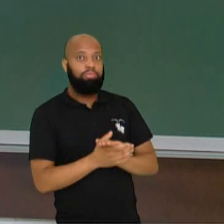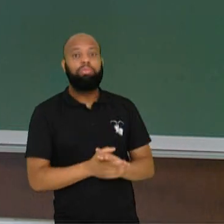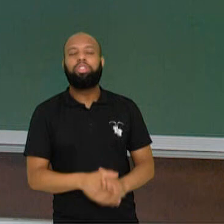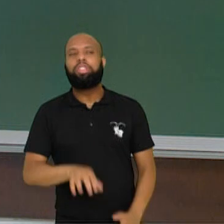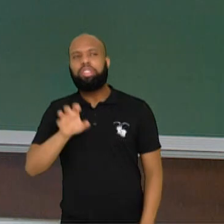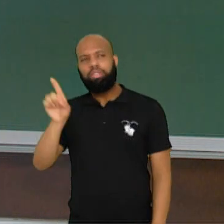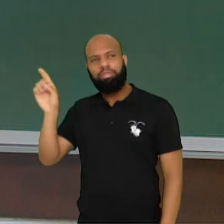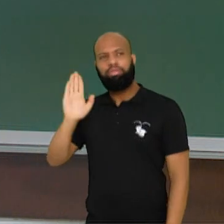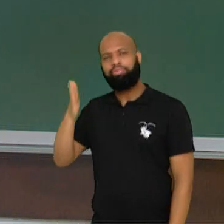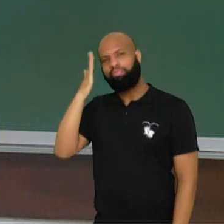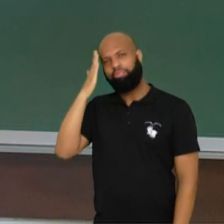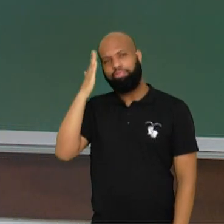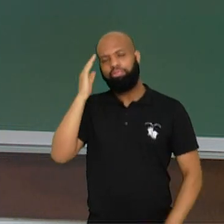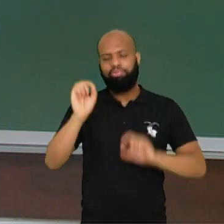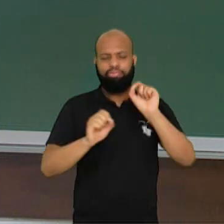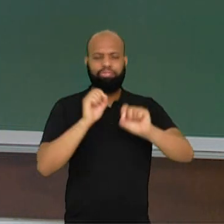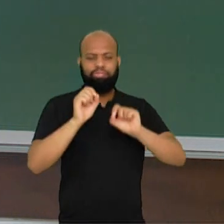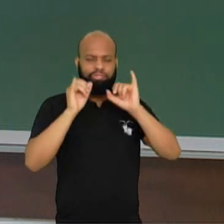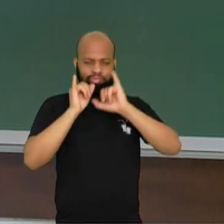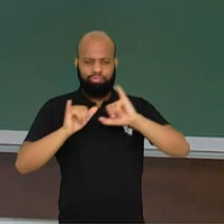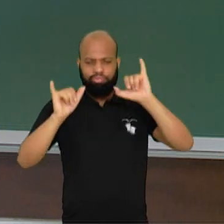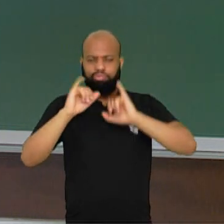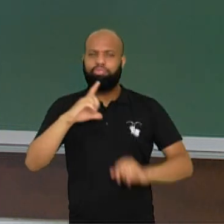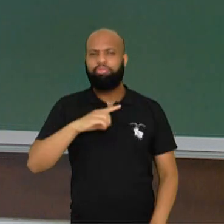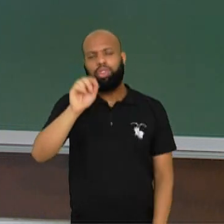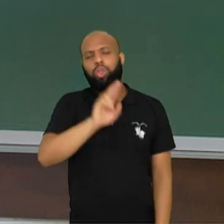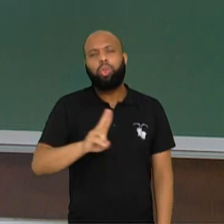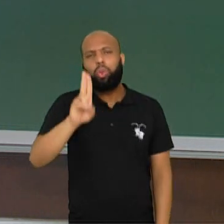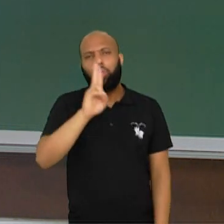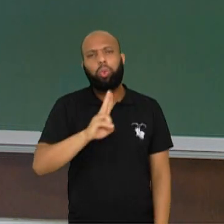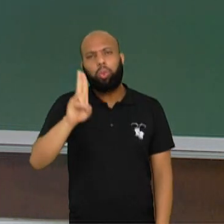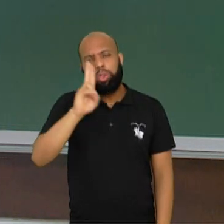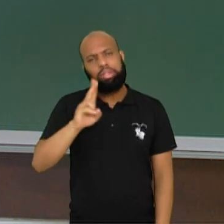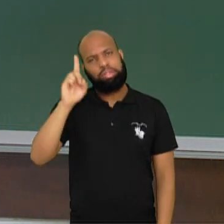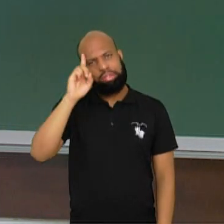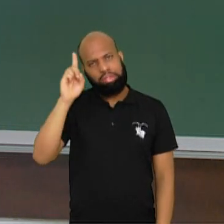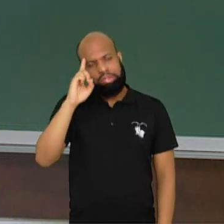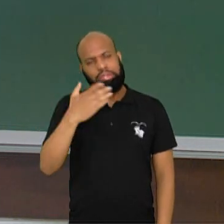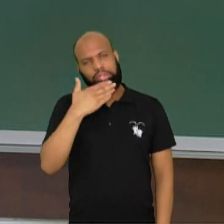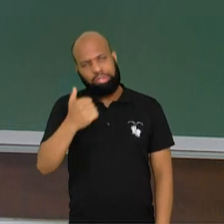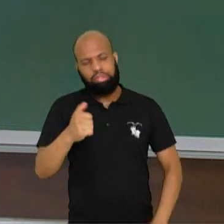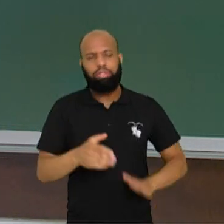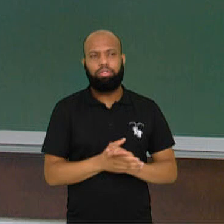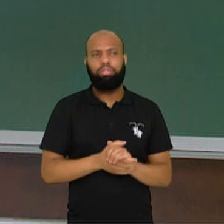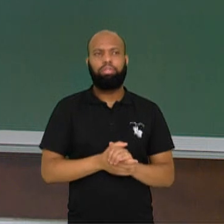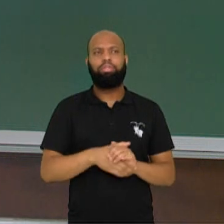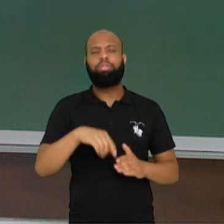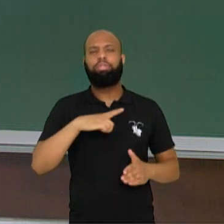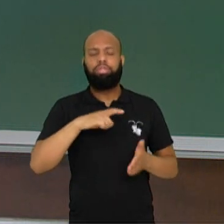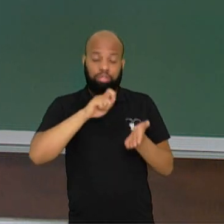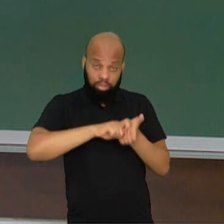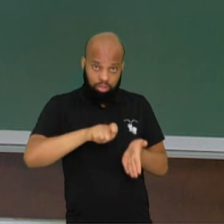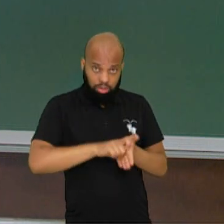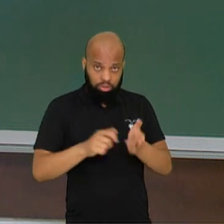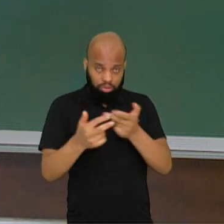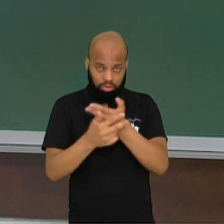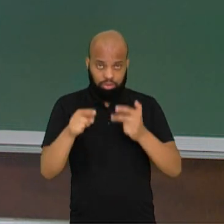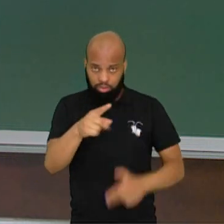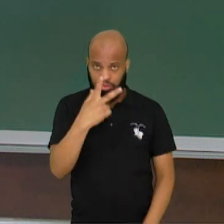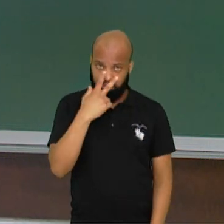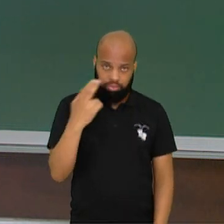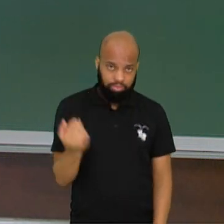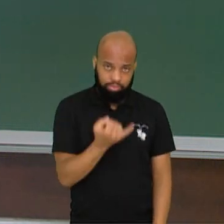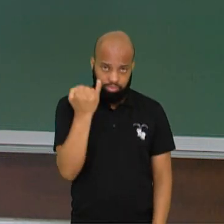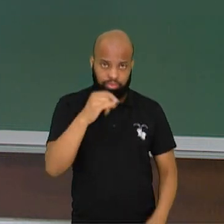aqui você já conhece, são dicas úteis aí para a gente se organizar melhor. Então, faça as anotações sobre essa